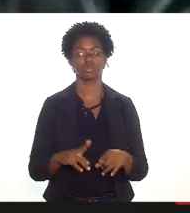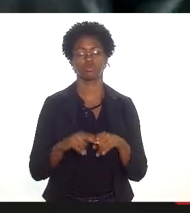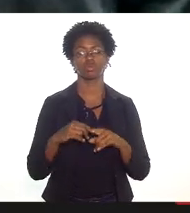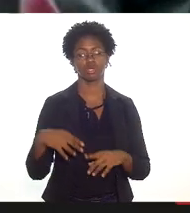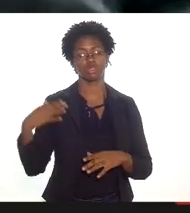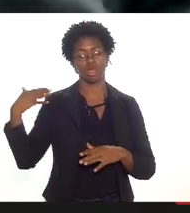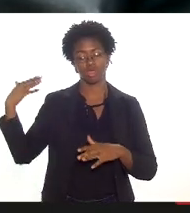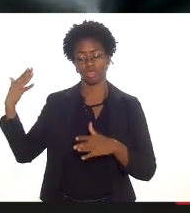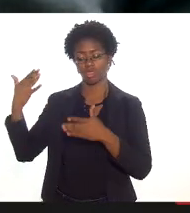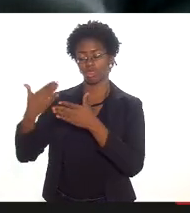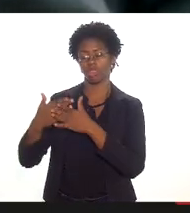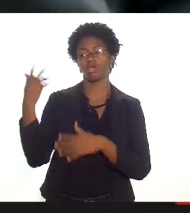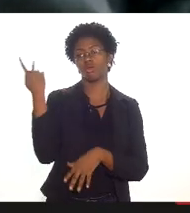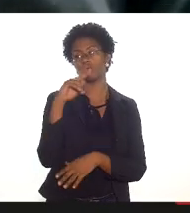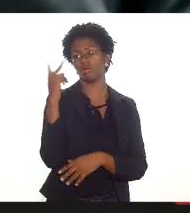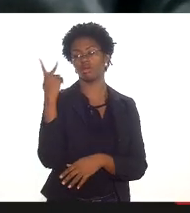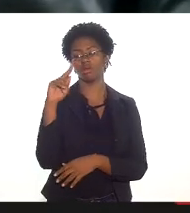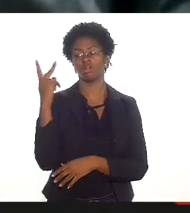história, né?